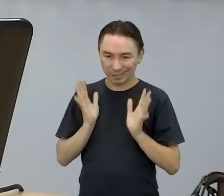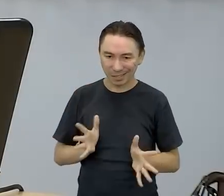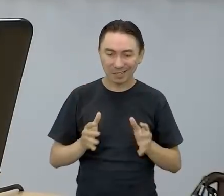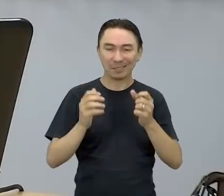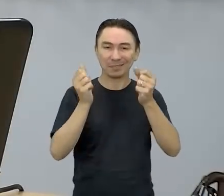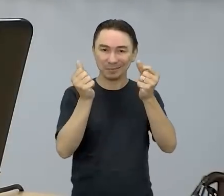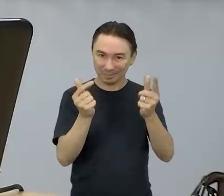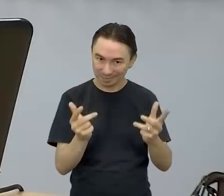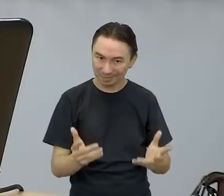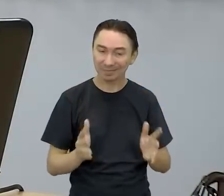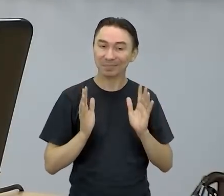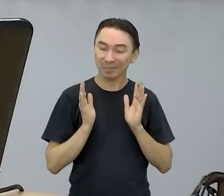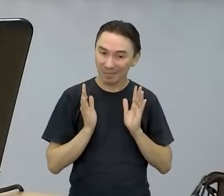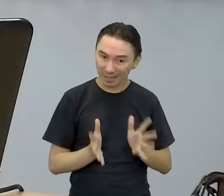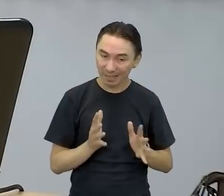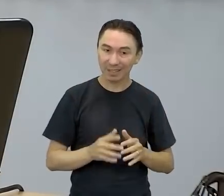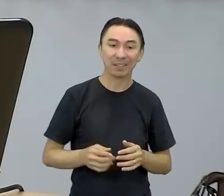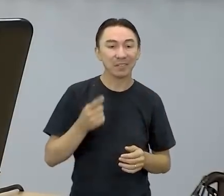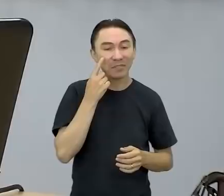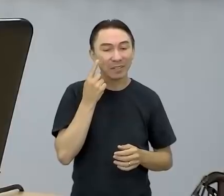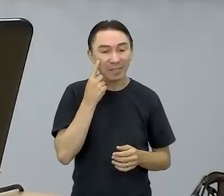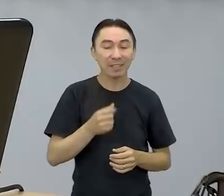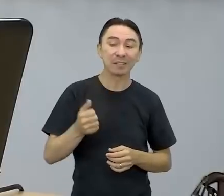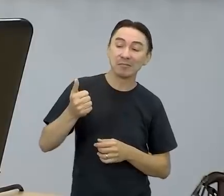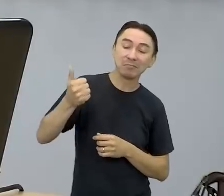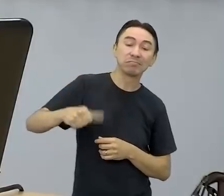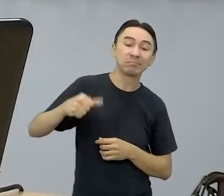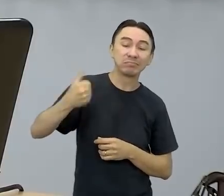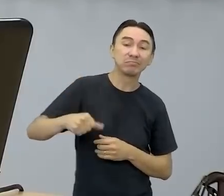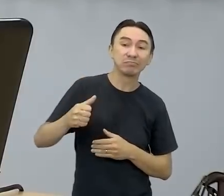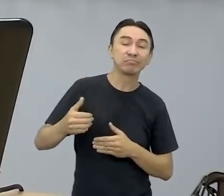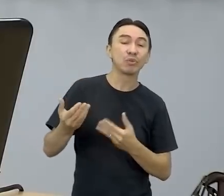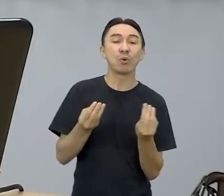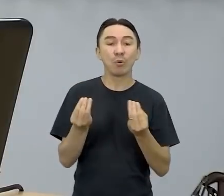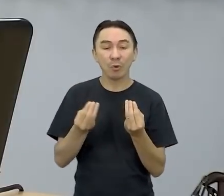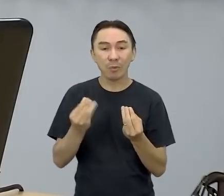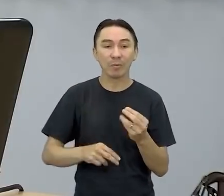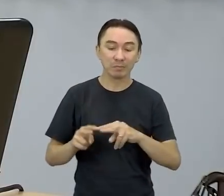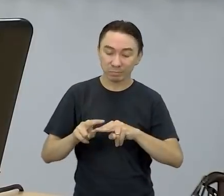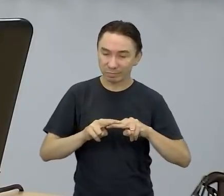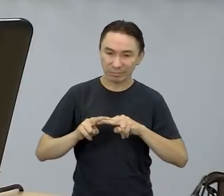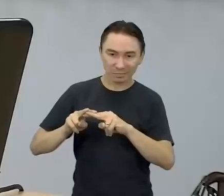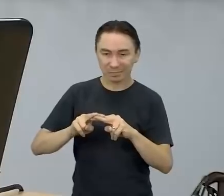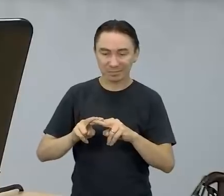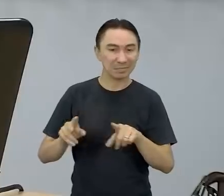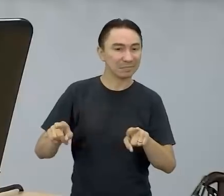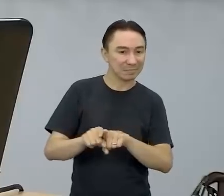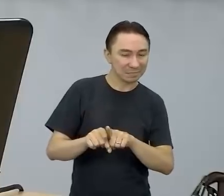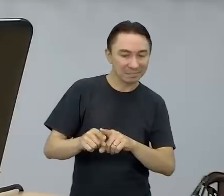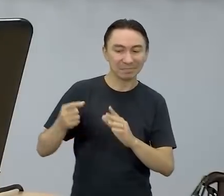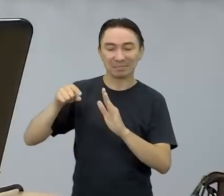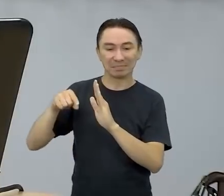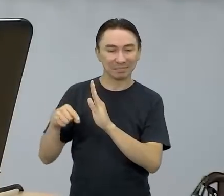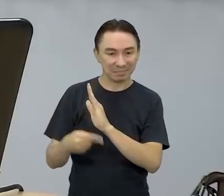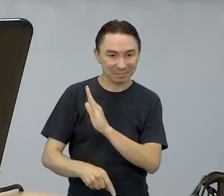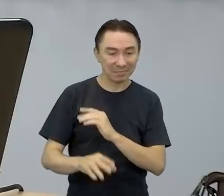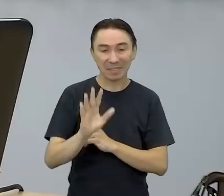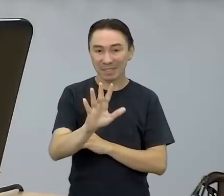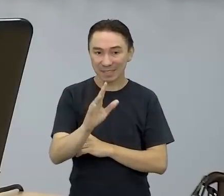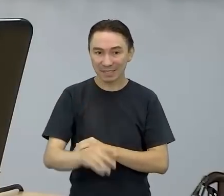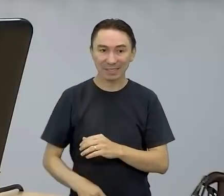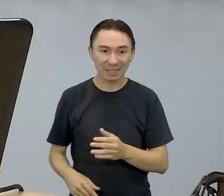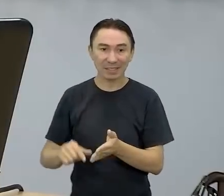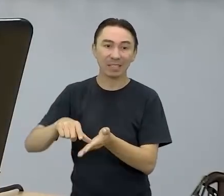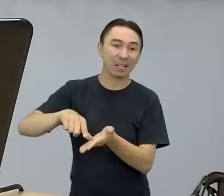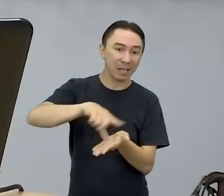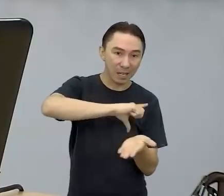de avaliação no processo de recuperação e aprofundamento. E antes de dar início, né, como sempre, diário de bordo, então,